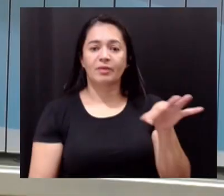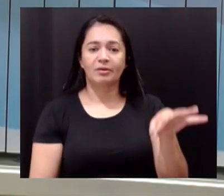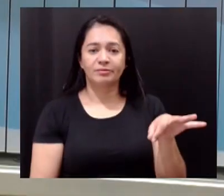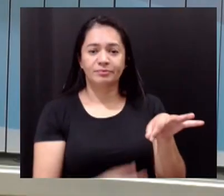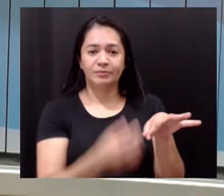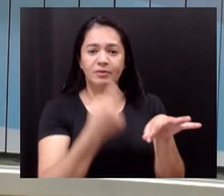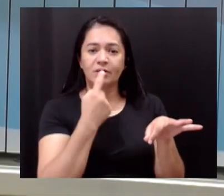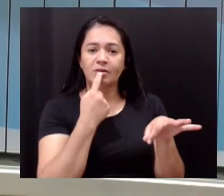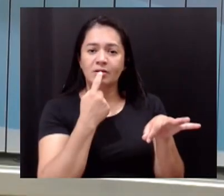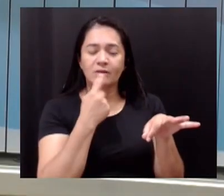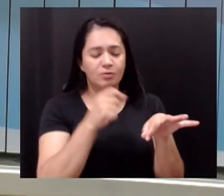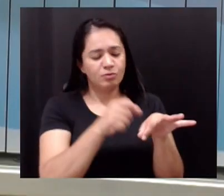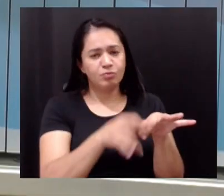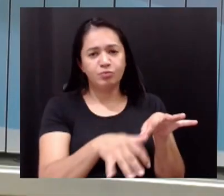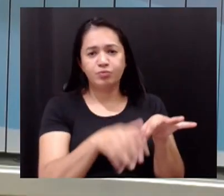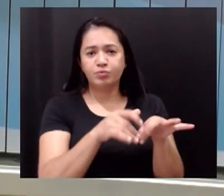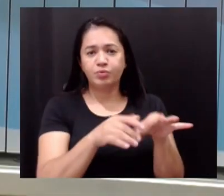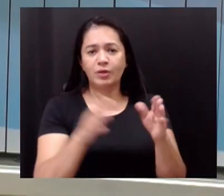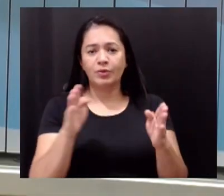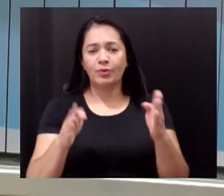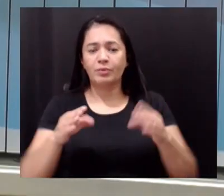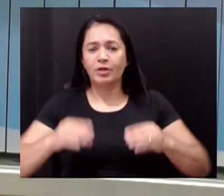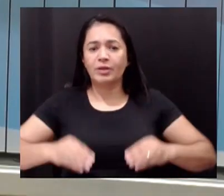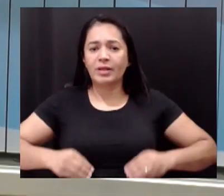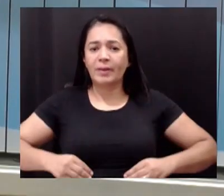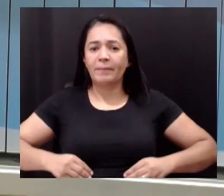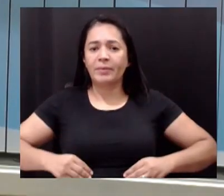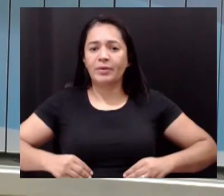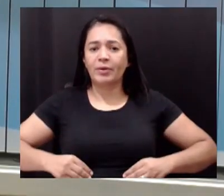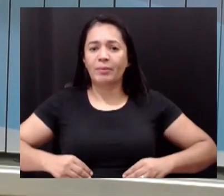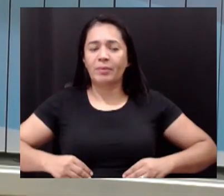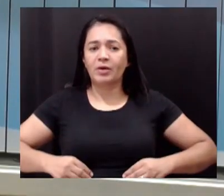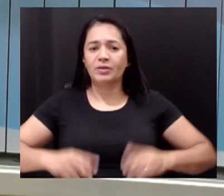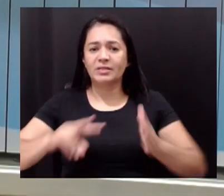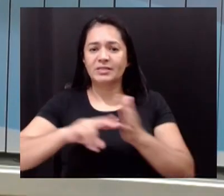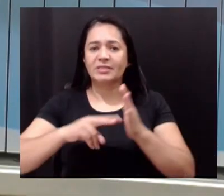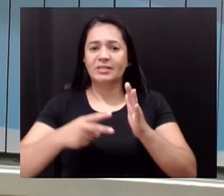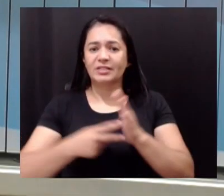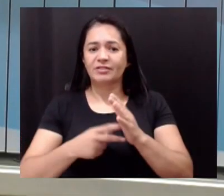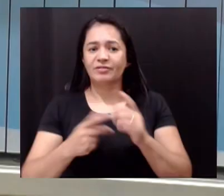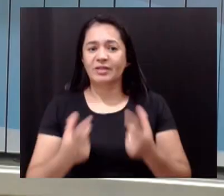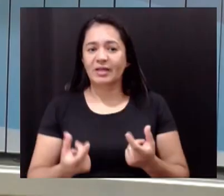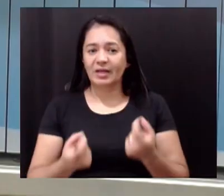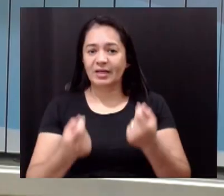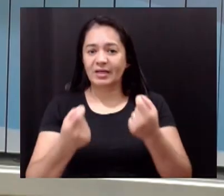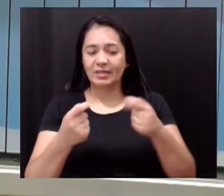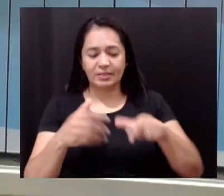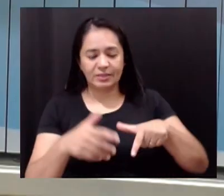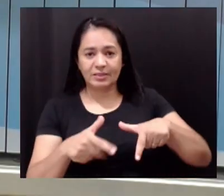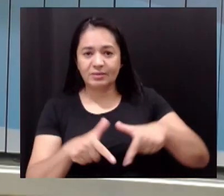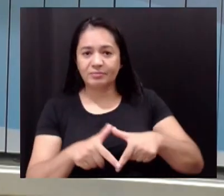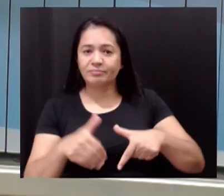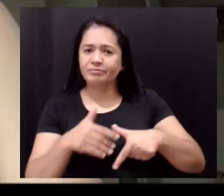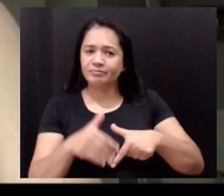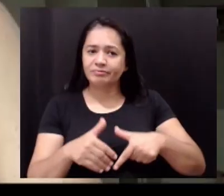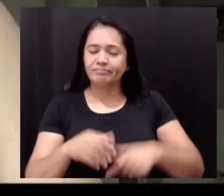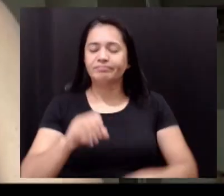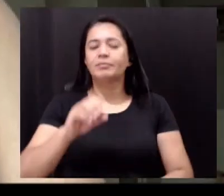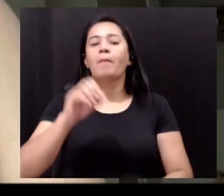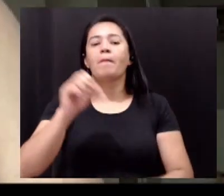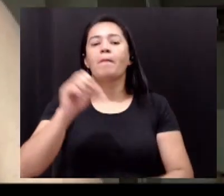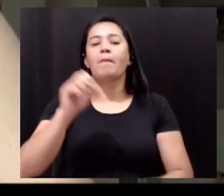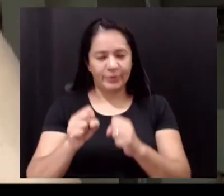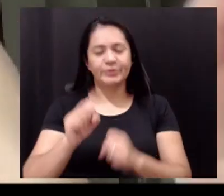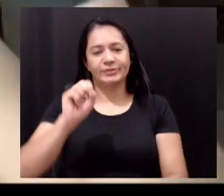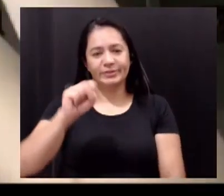ele pode ser sintoma de câncer do colo de útero? Excelente pergunta. Pode. Como eu estava comentando,